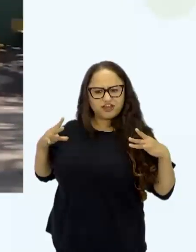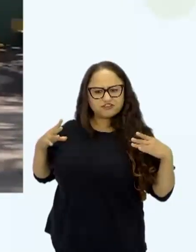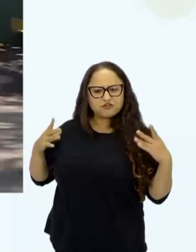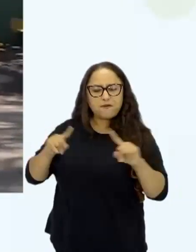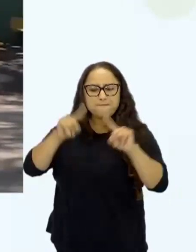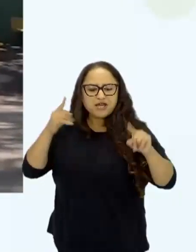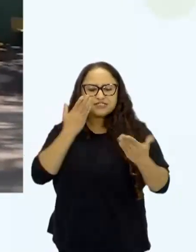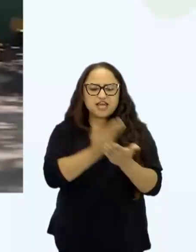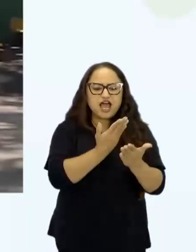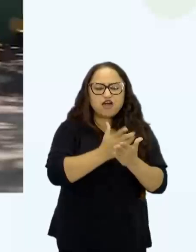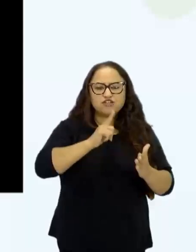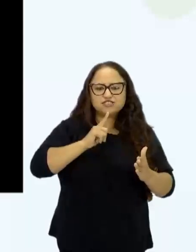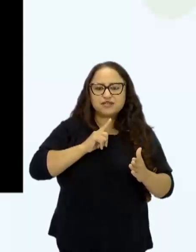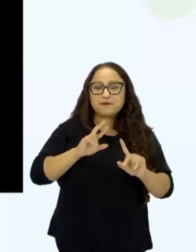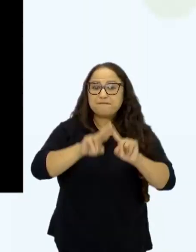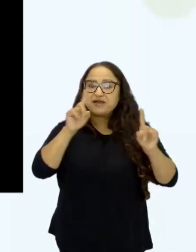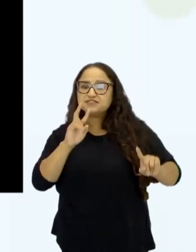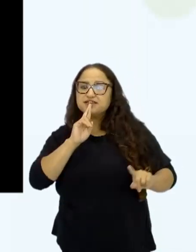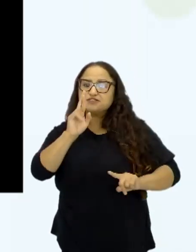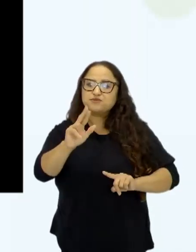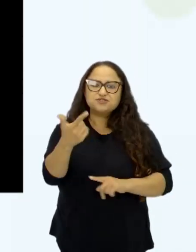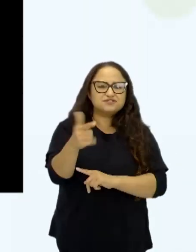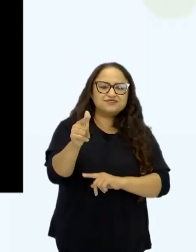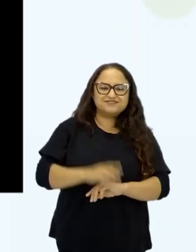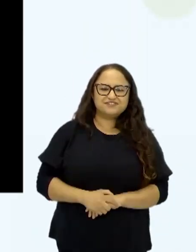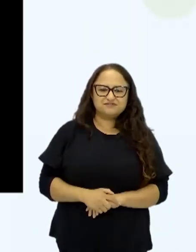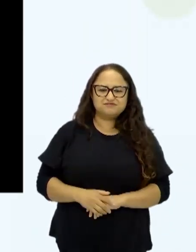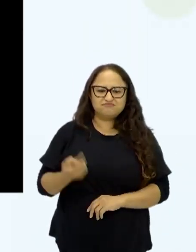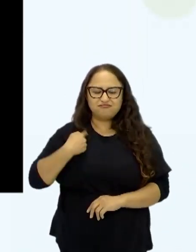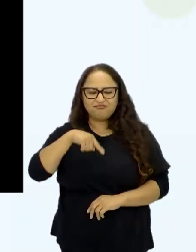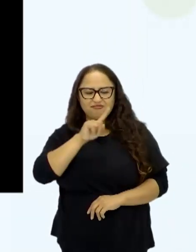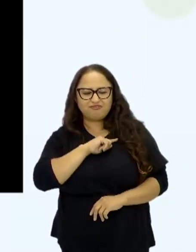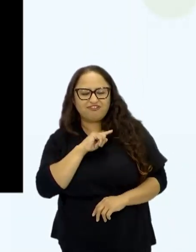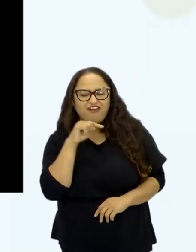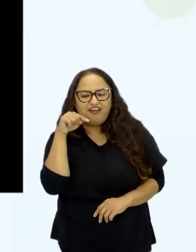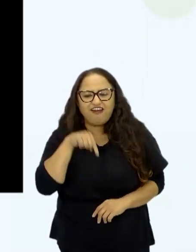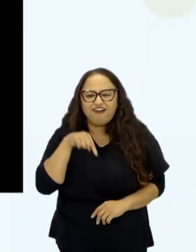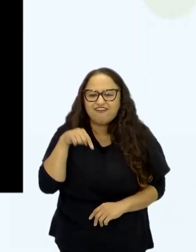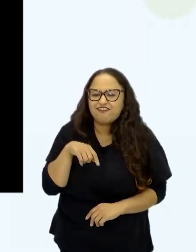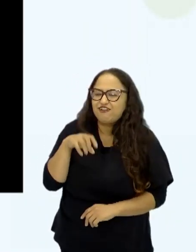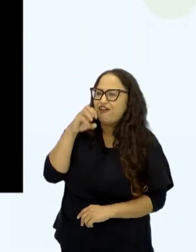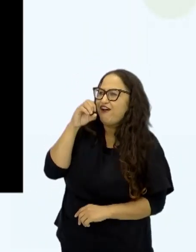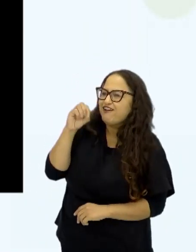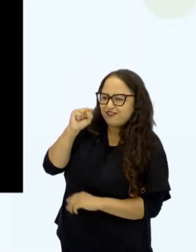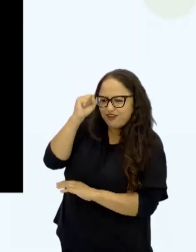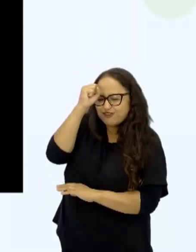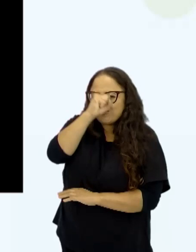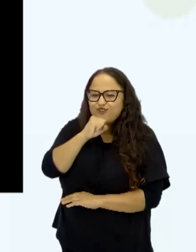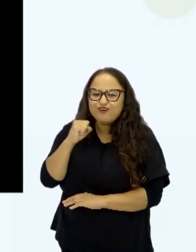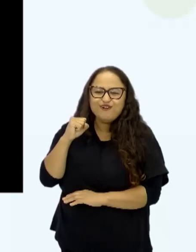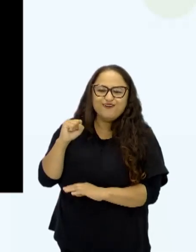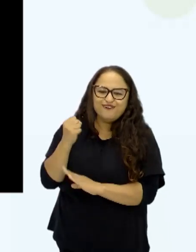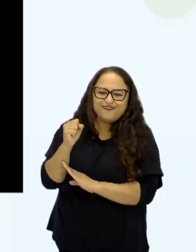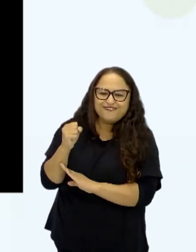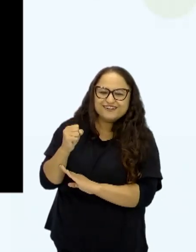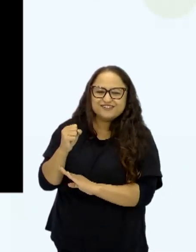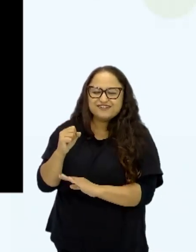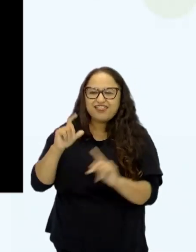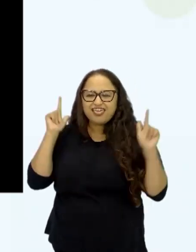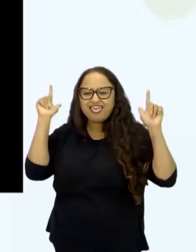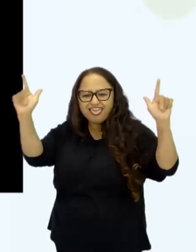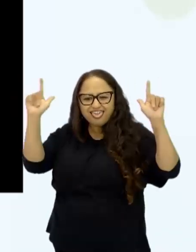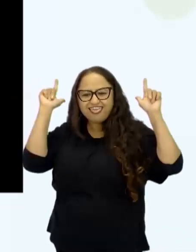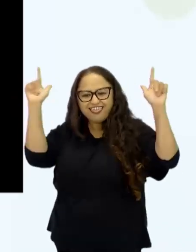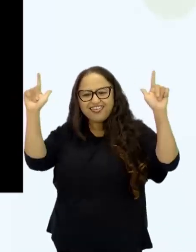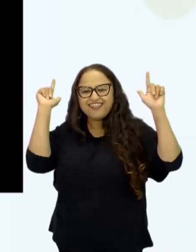não temos previsão de resposta. E estamos aqui desde as 8 da manhã, protestando contra os feriados que nos